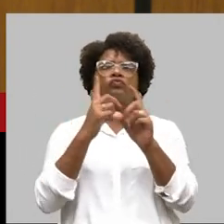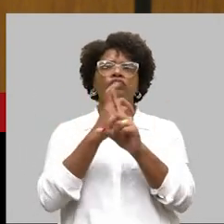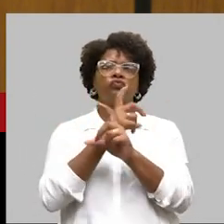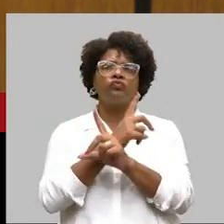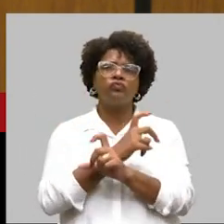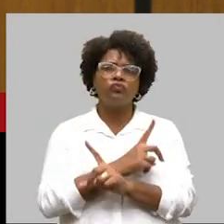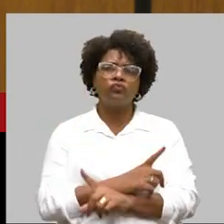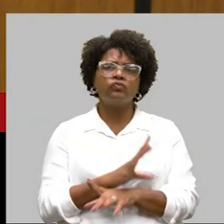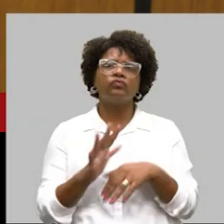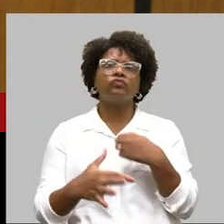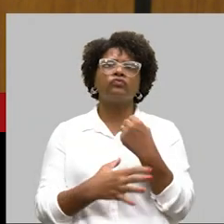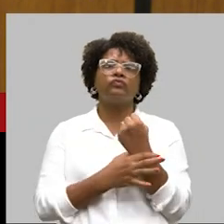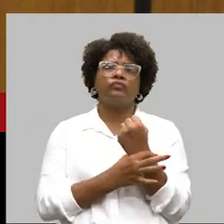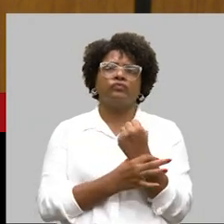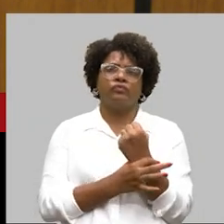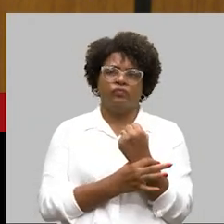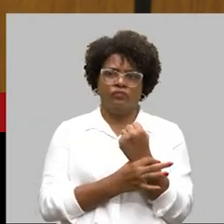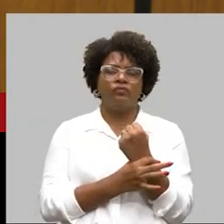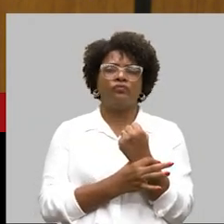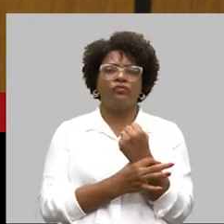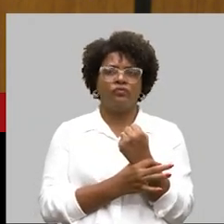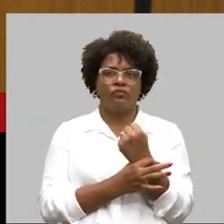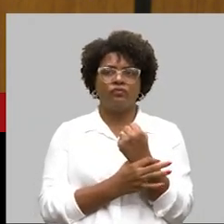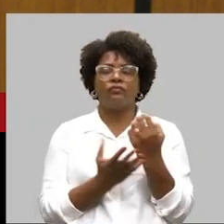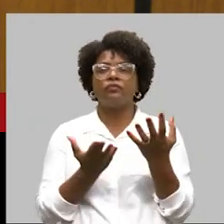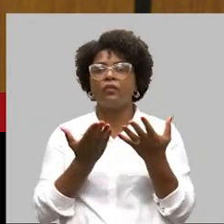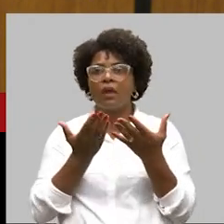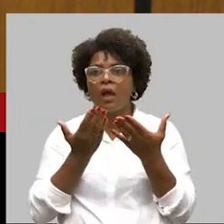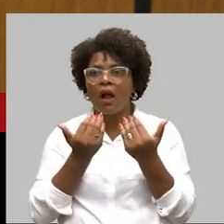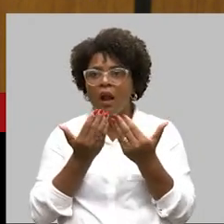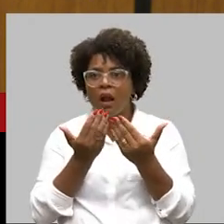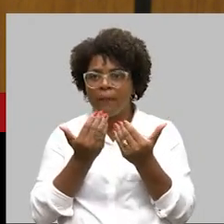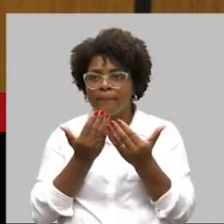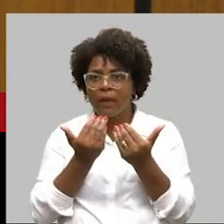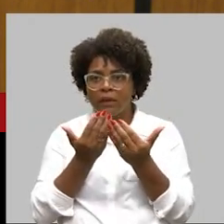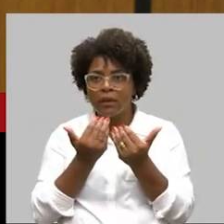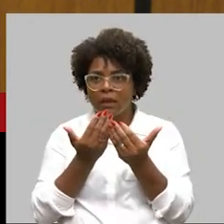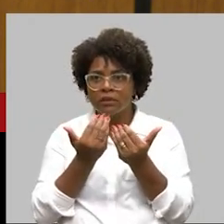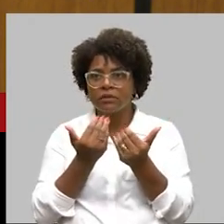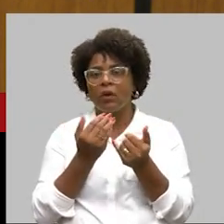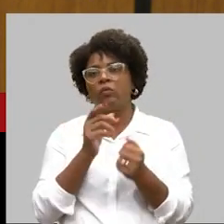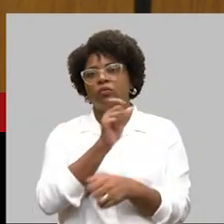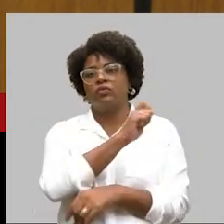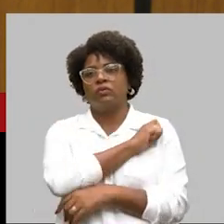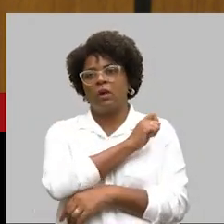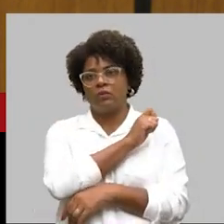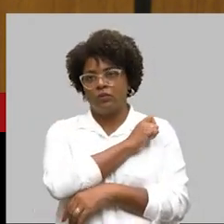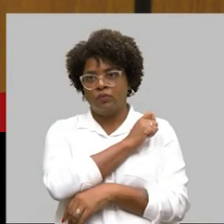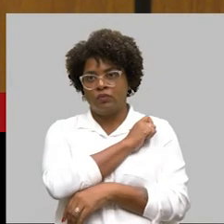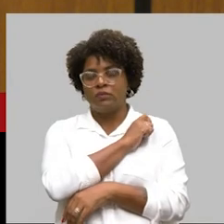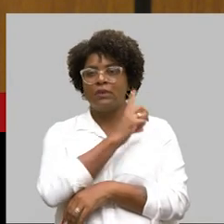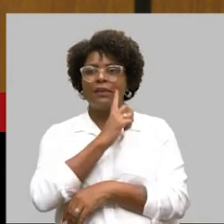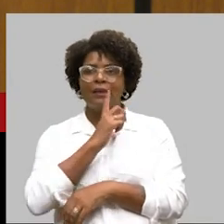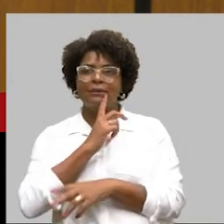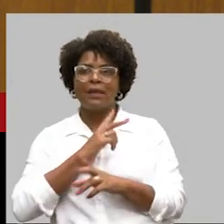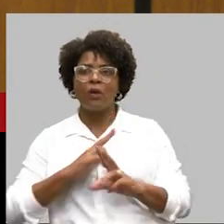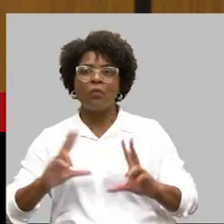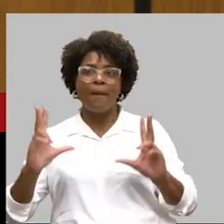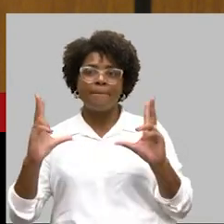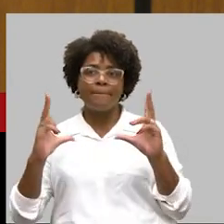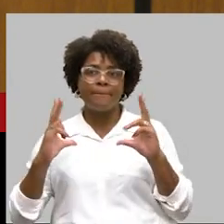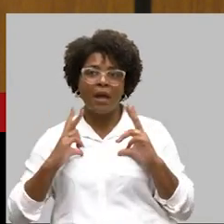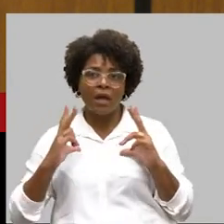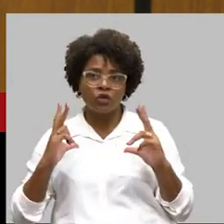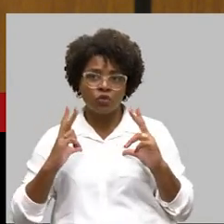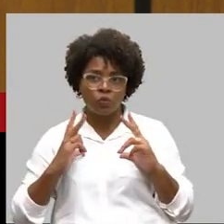para garantir a alimentação pros nossos estudantes que tem a peculiaridade de estar